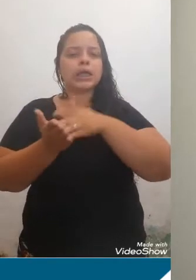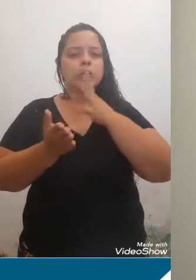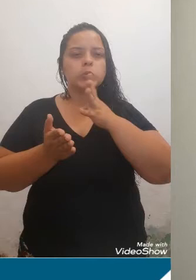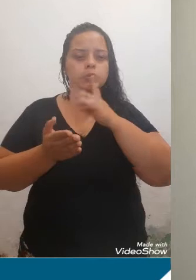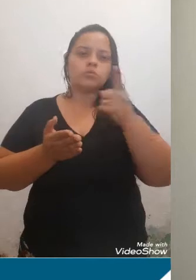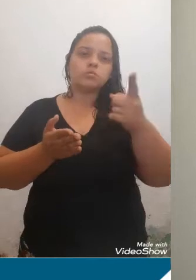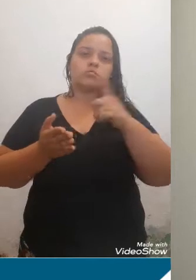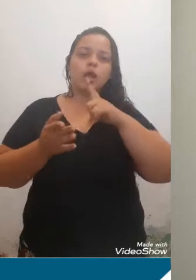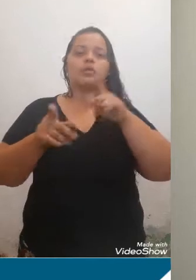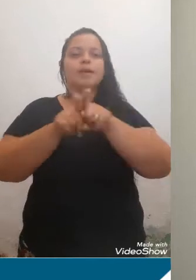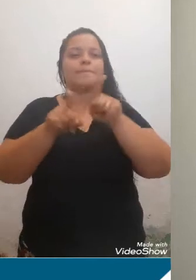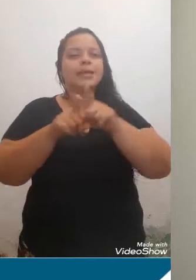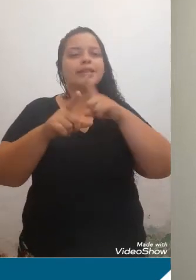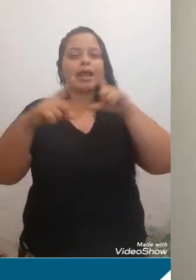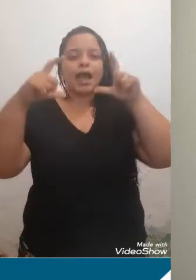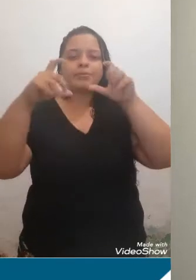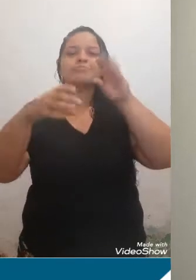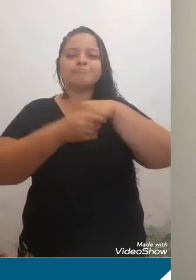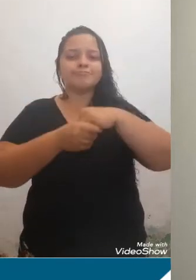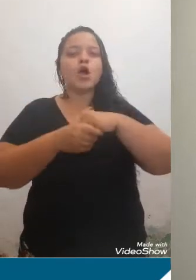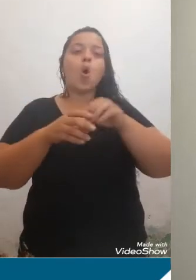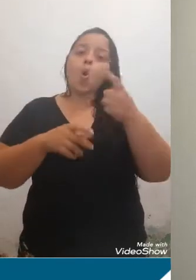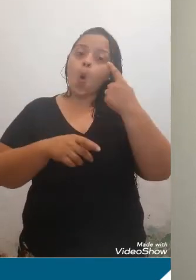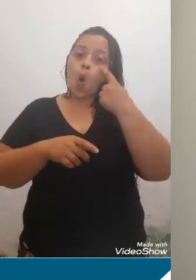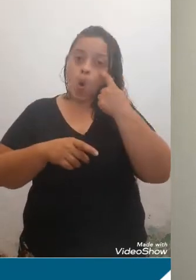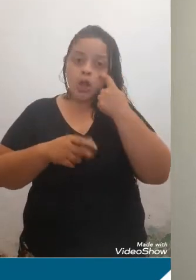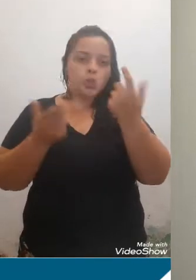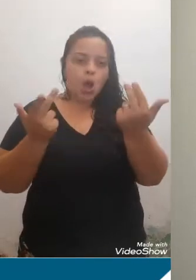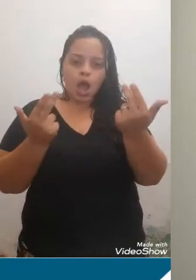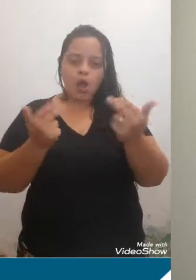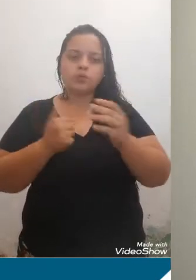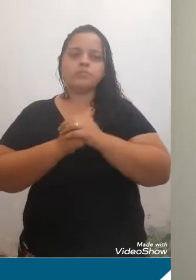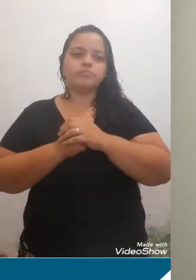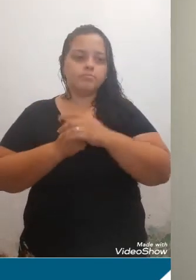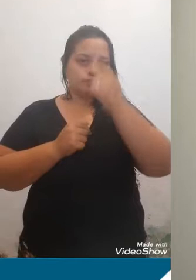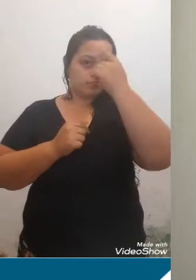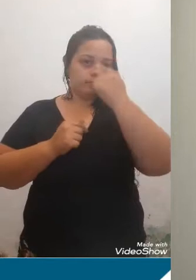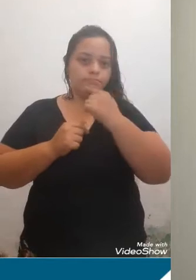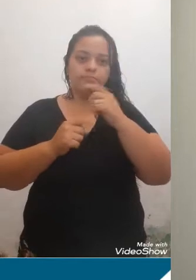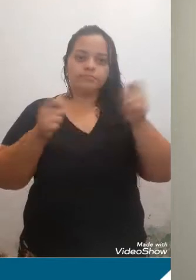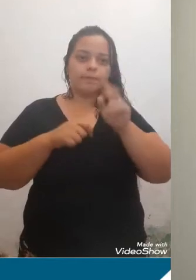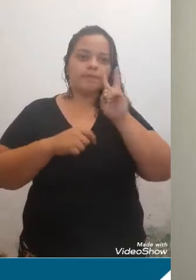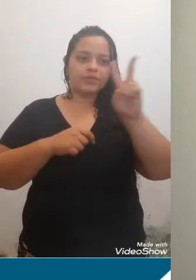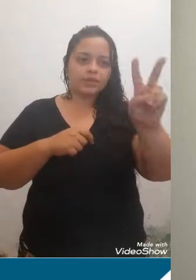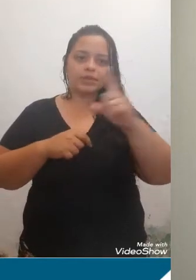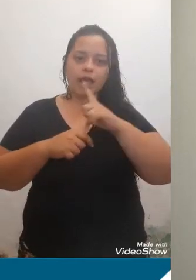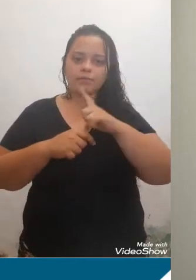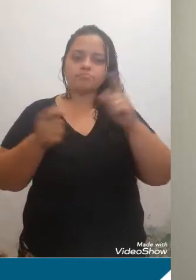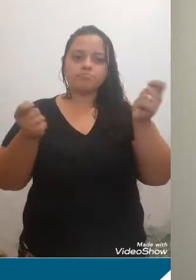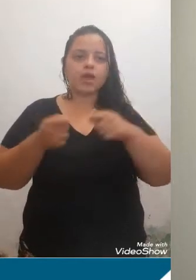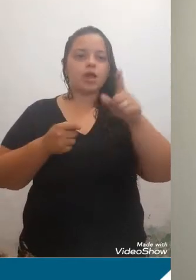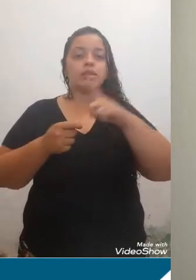de funcionamento nas câmeras fotográficas e também no olho humano. Beleza? Então, na figura aí você pode